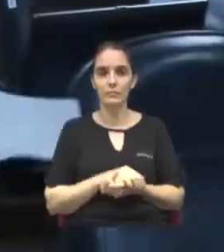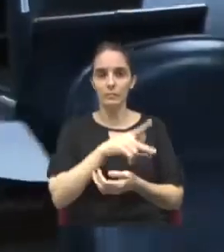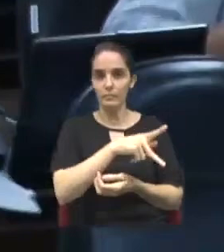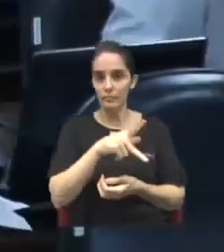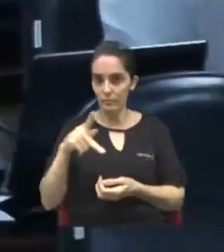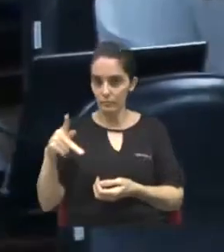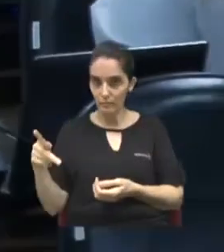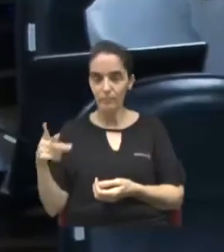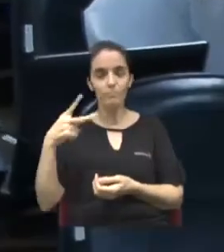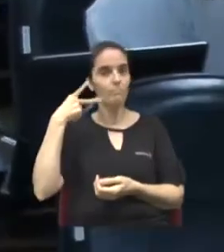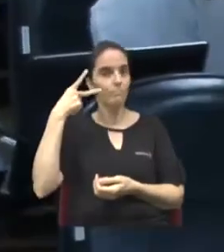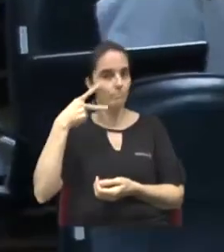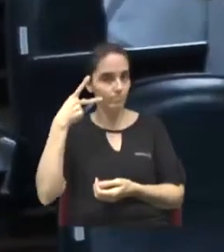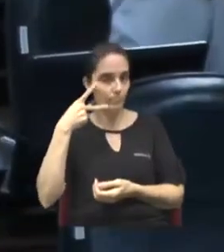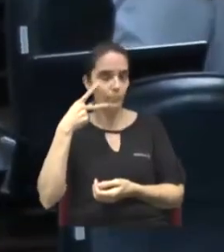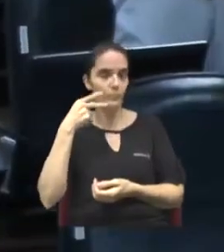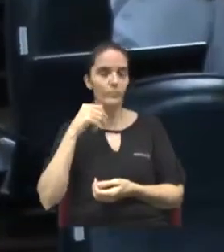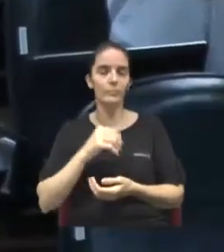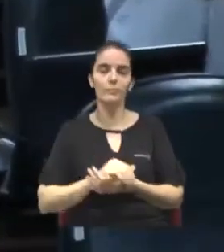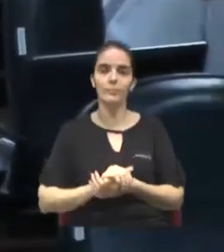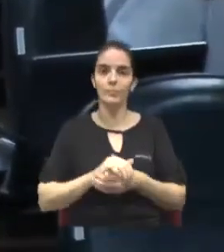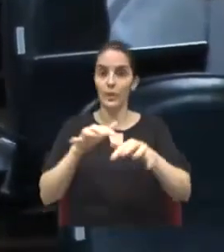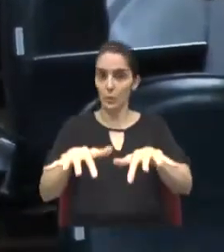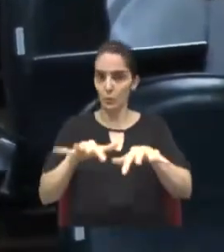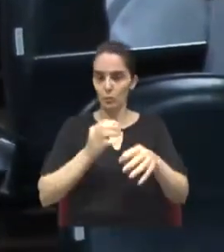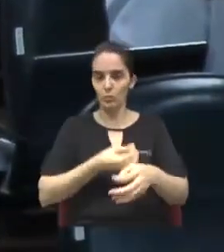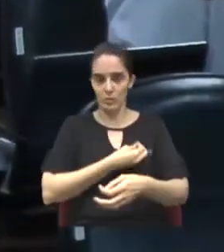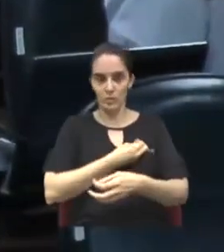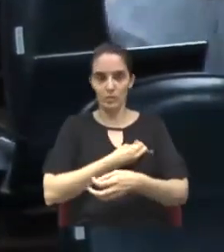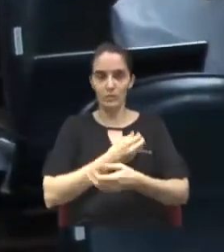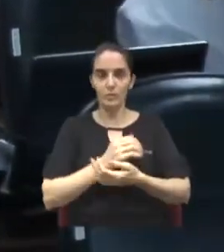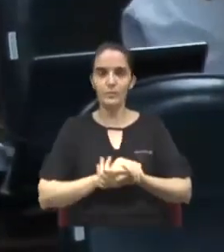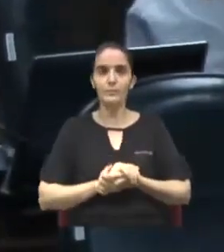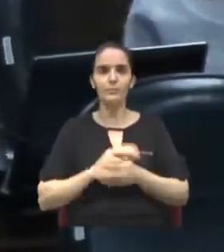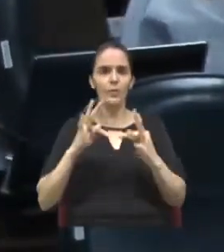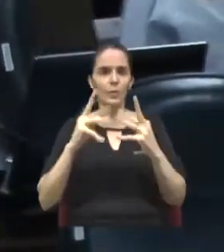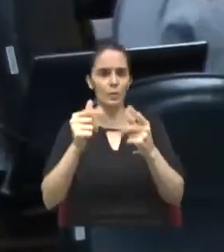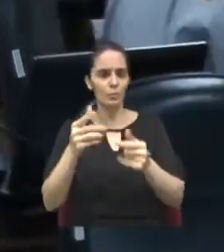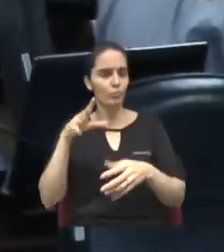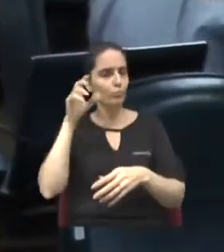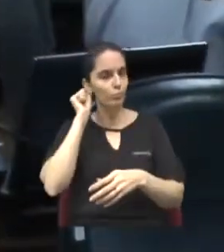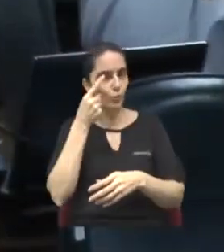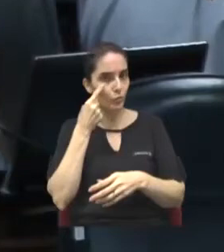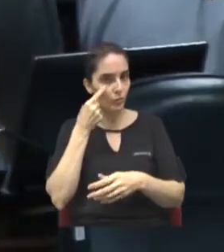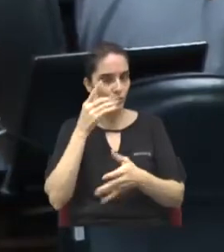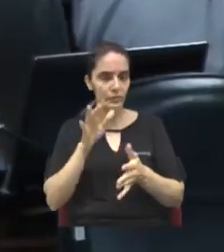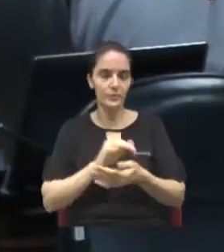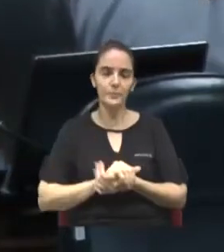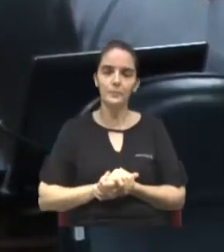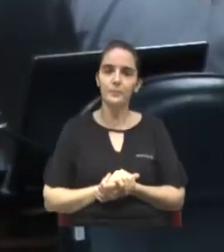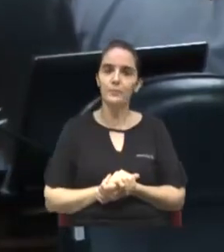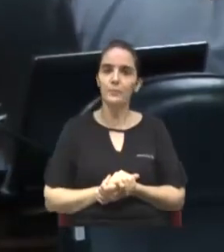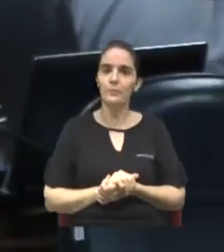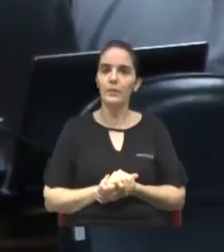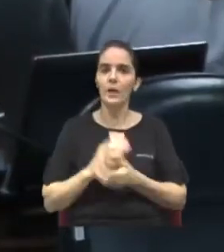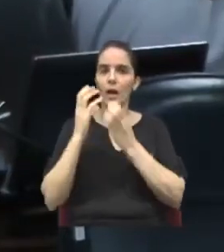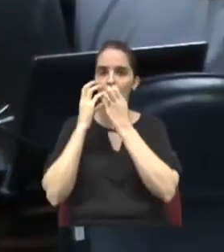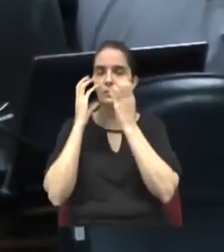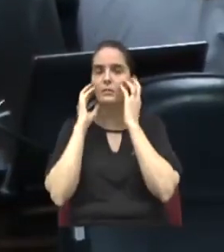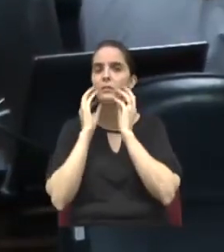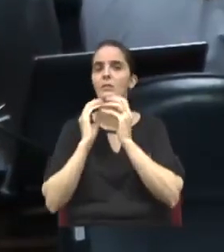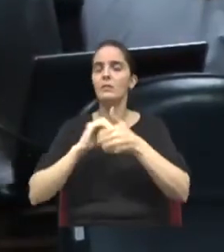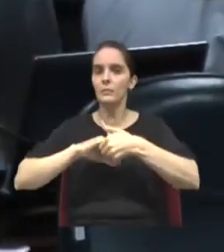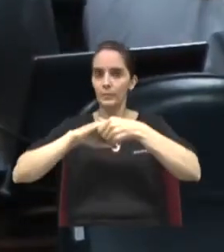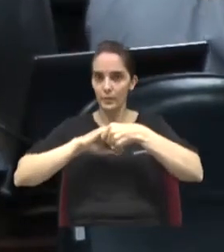Senhor presidente, vereadores, vereadoras, público presente, todos os ouvintes. Vereador Mir, parabéns